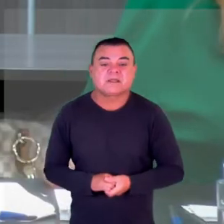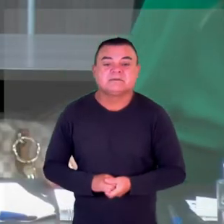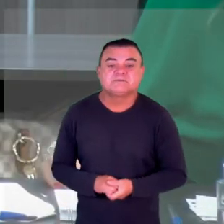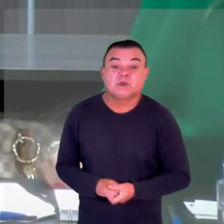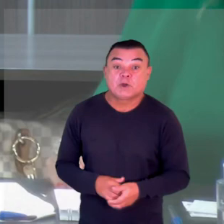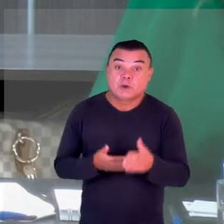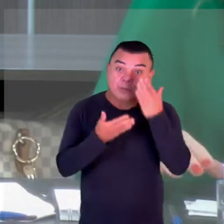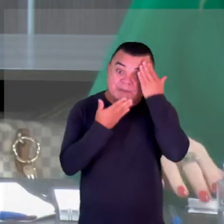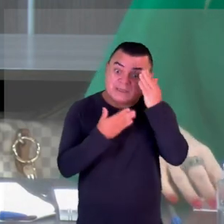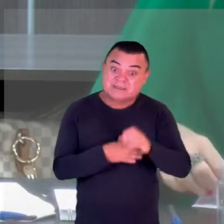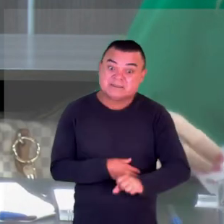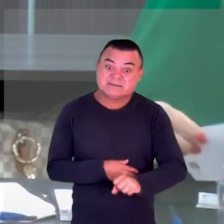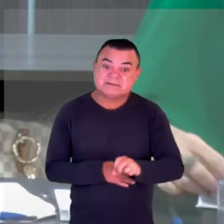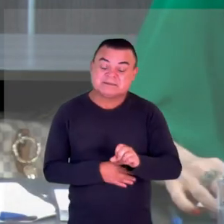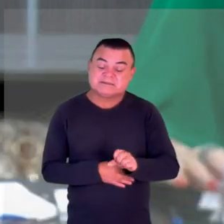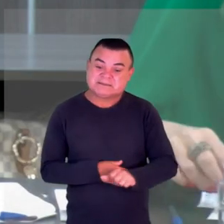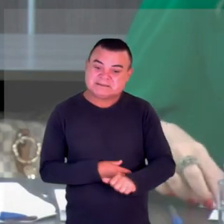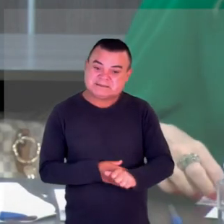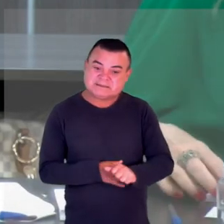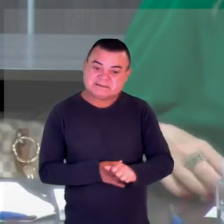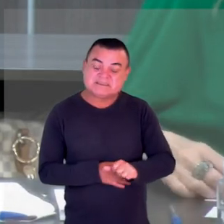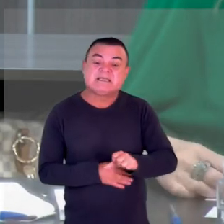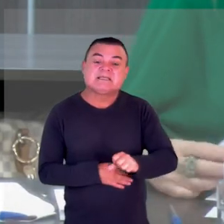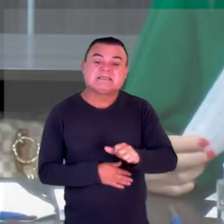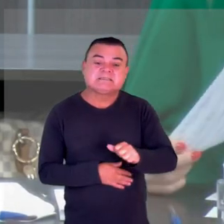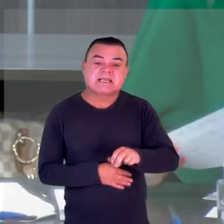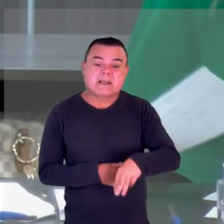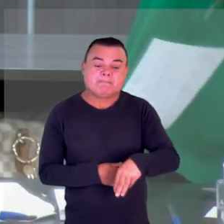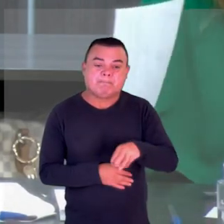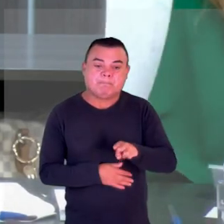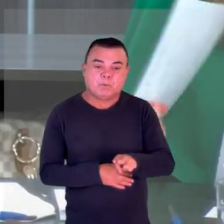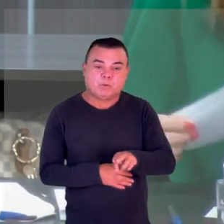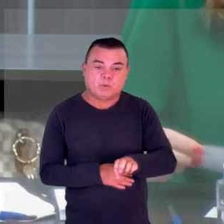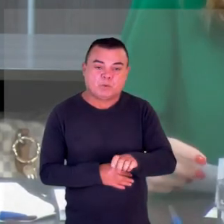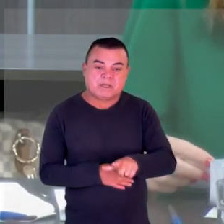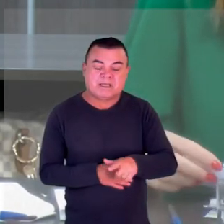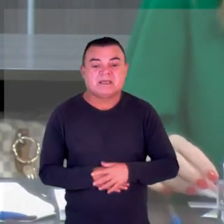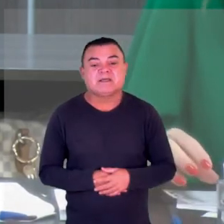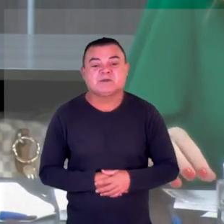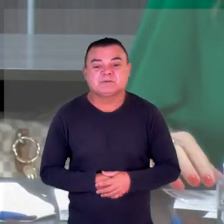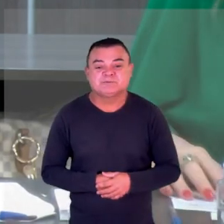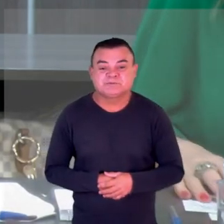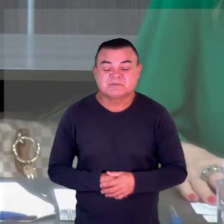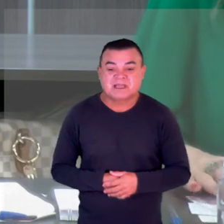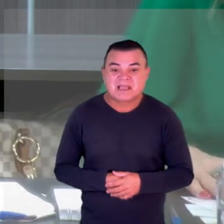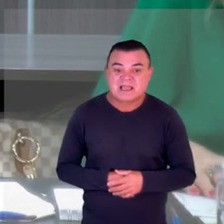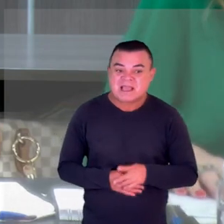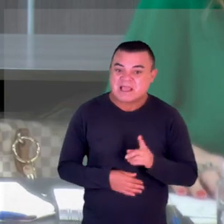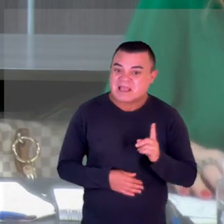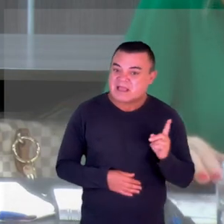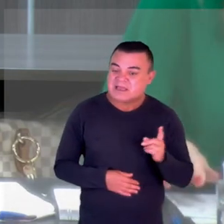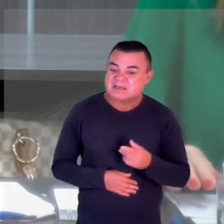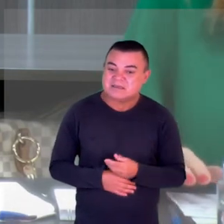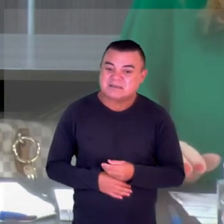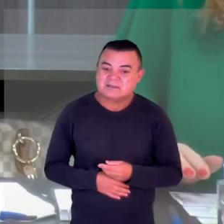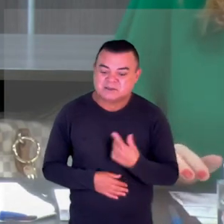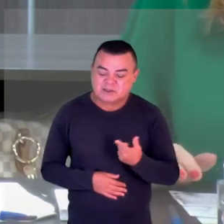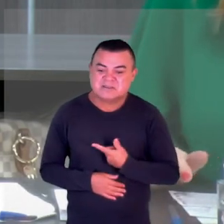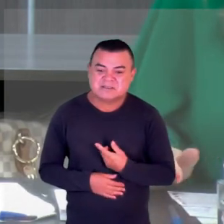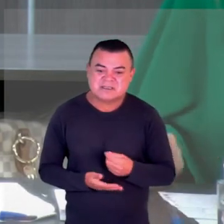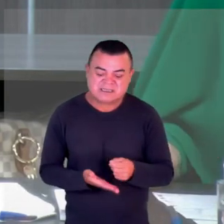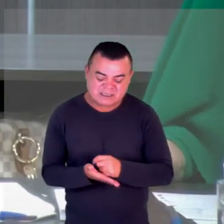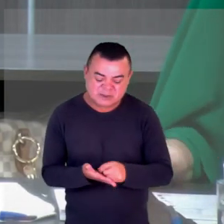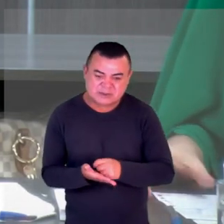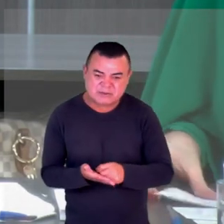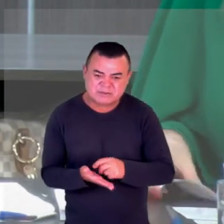Obrigada Samuel e a gente anotou aqui né miram quando você falou a gente anotou muitas coisas mas assim